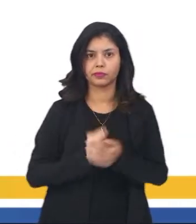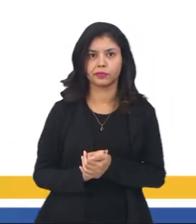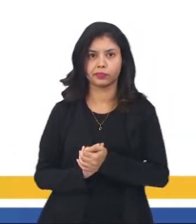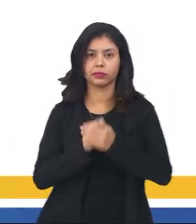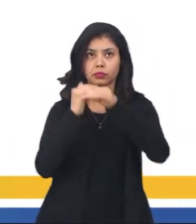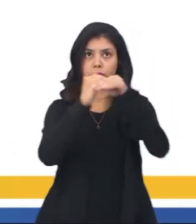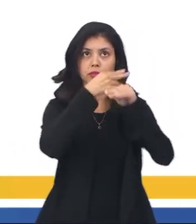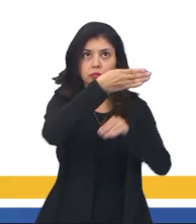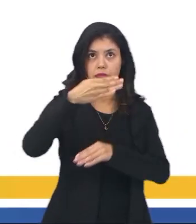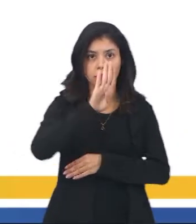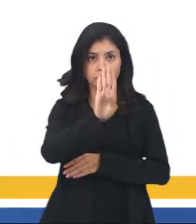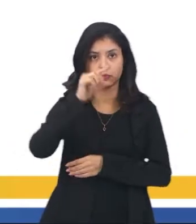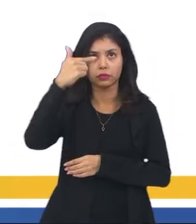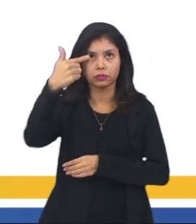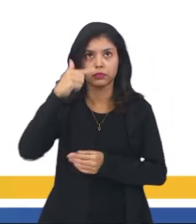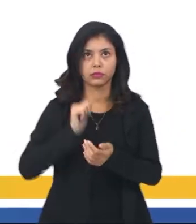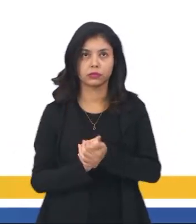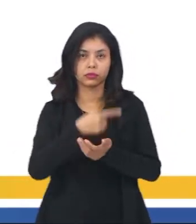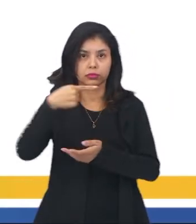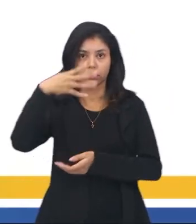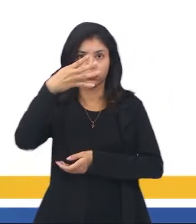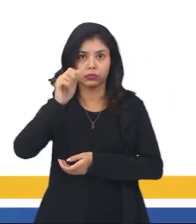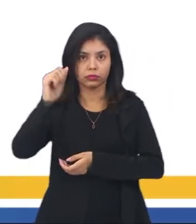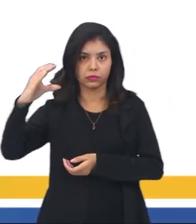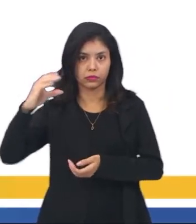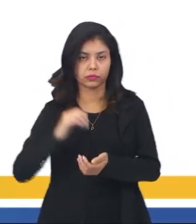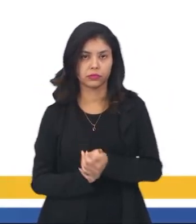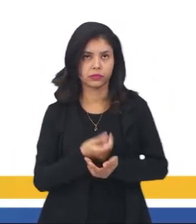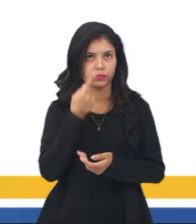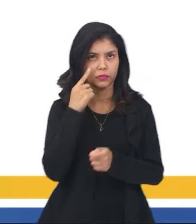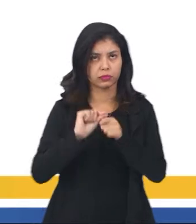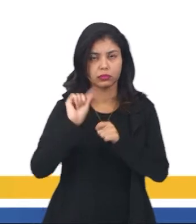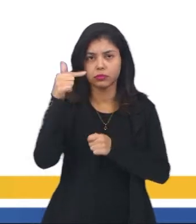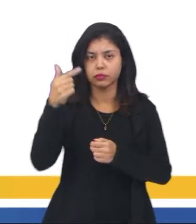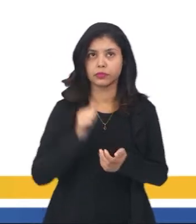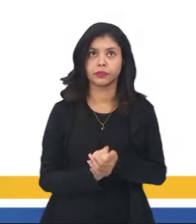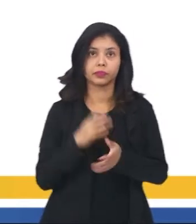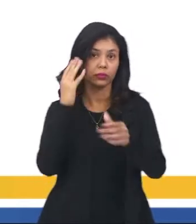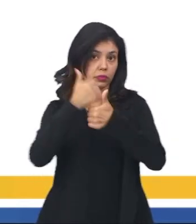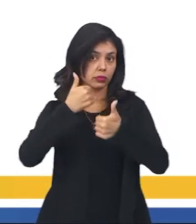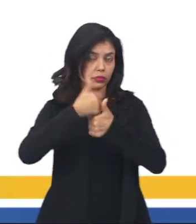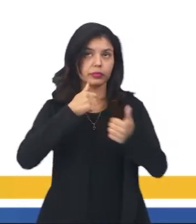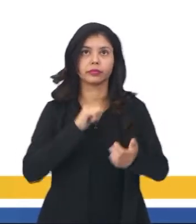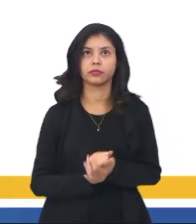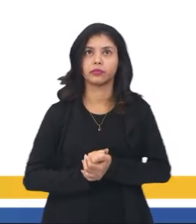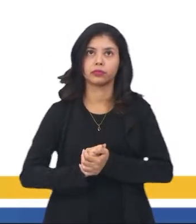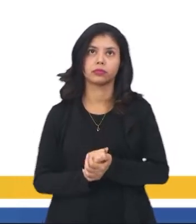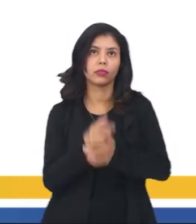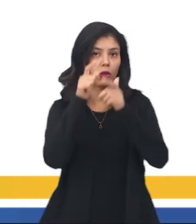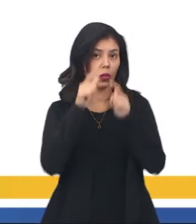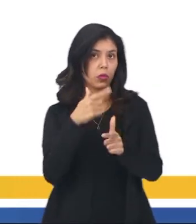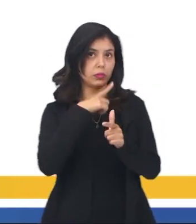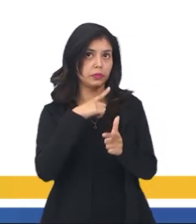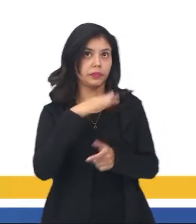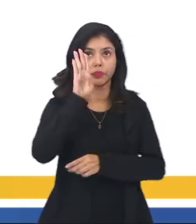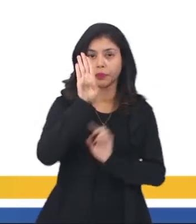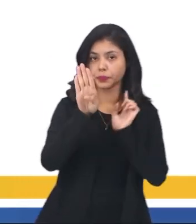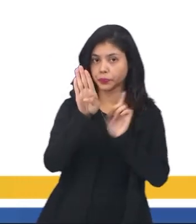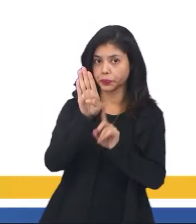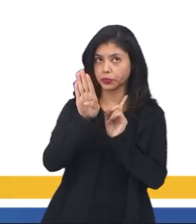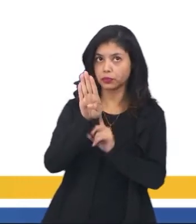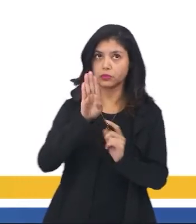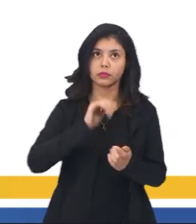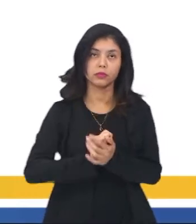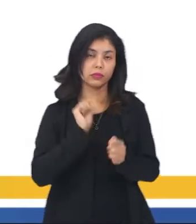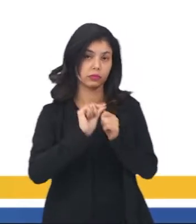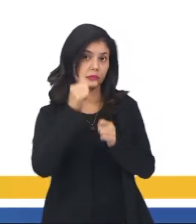igual a b² menos 4ac. O que nós vamos fazer depois? Vamos substituir. Onde tem o b, eu vou